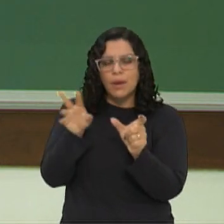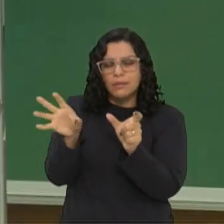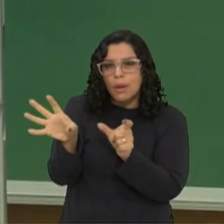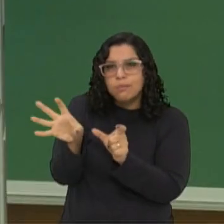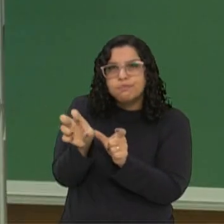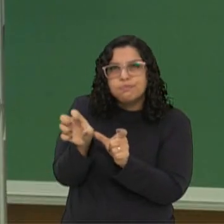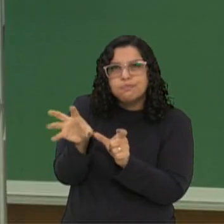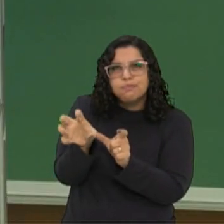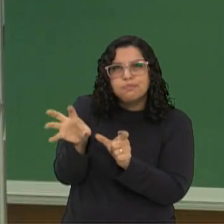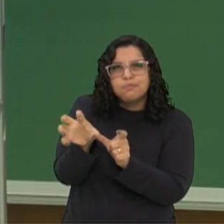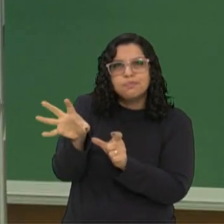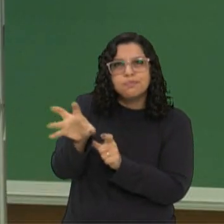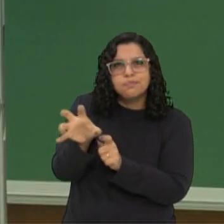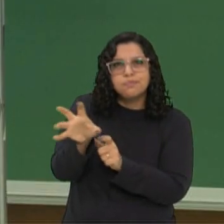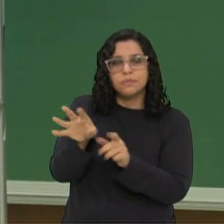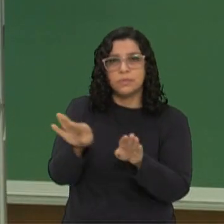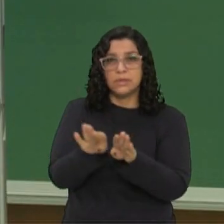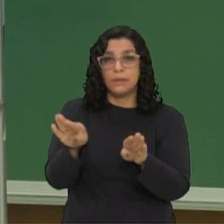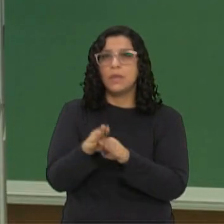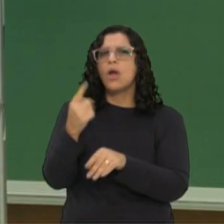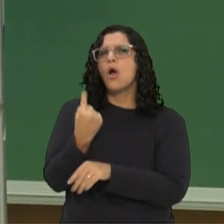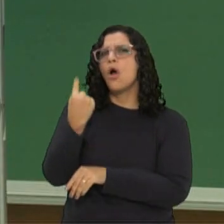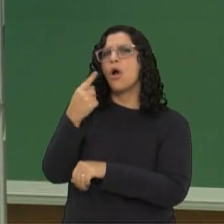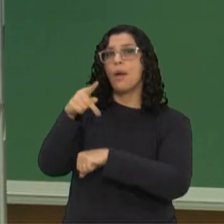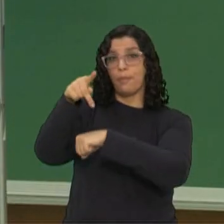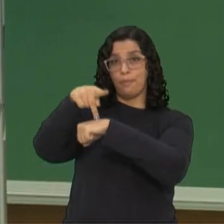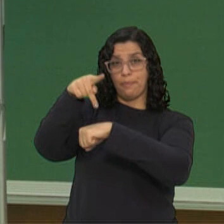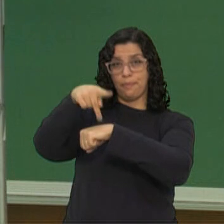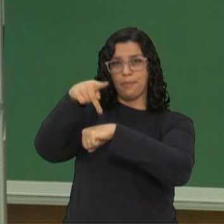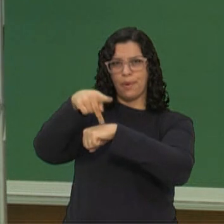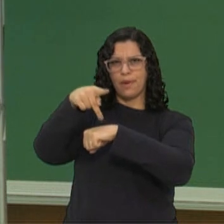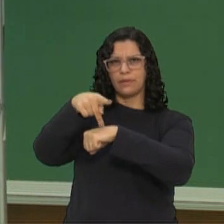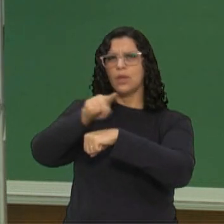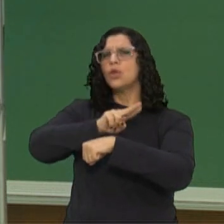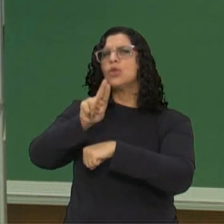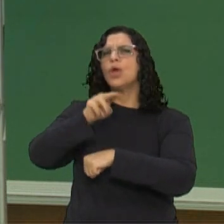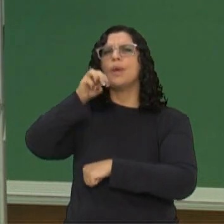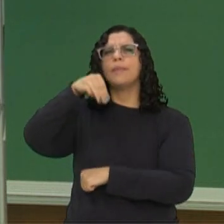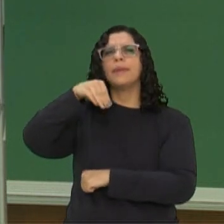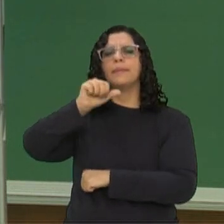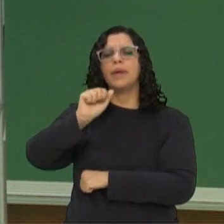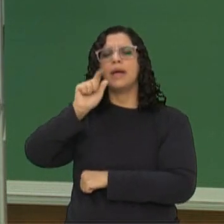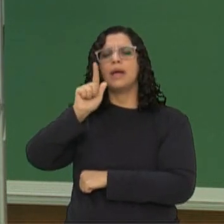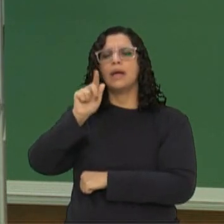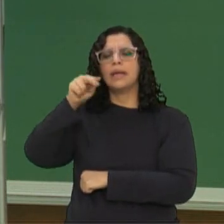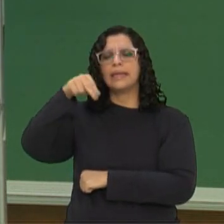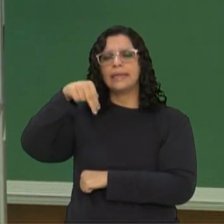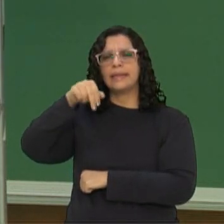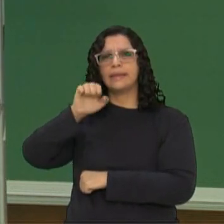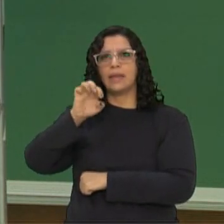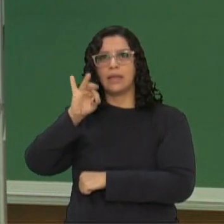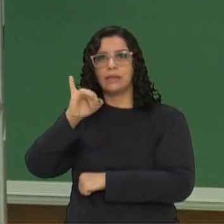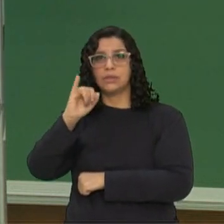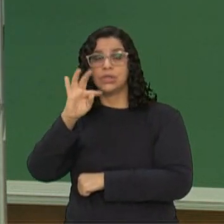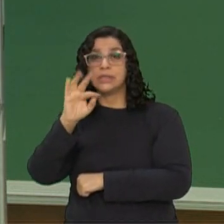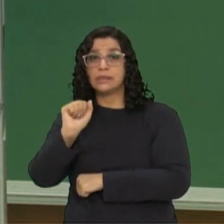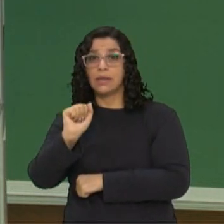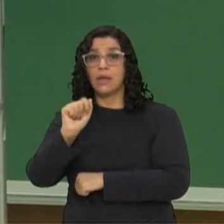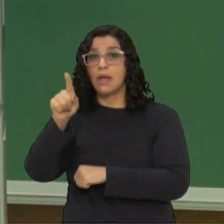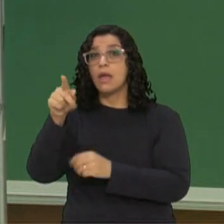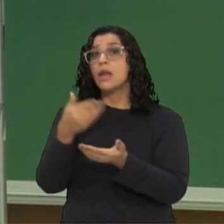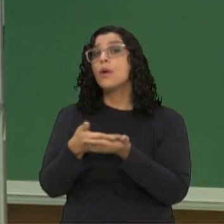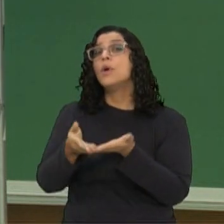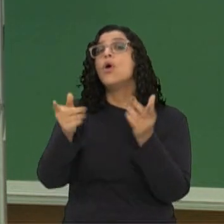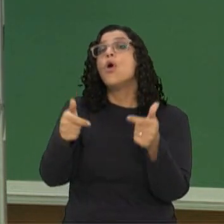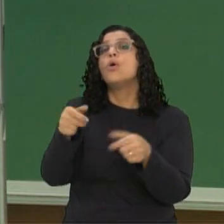Aqui nós temos a figura de uma pedra chamada magnetita, né? Sabemos que essa pedra é de origem lá